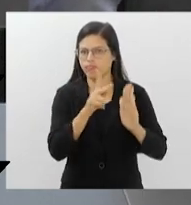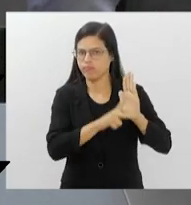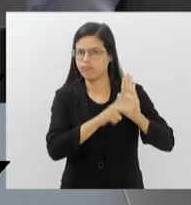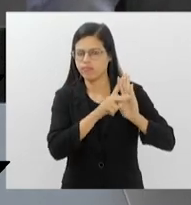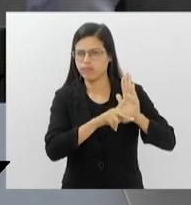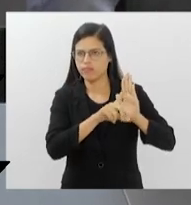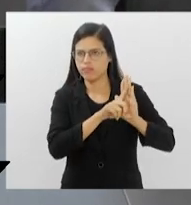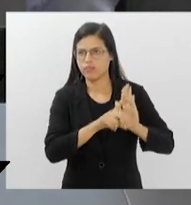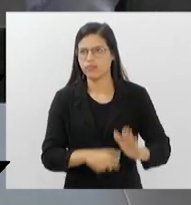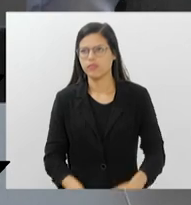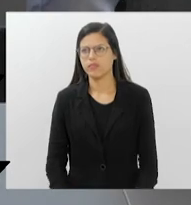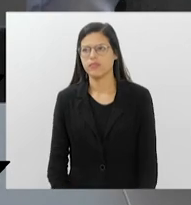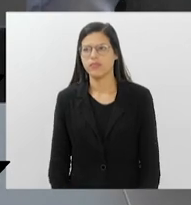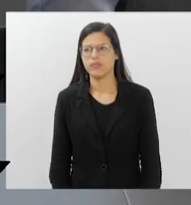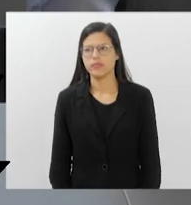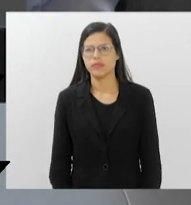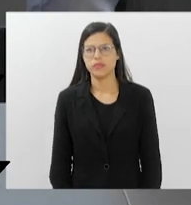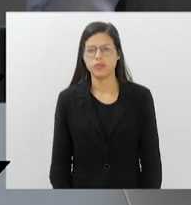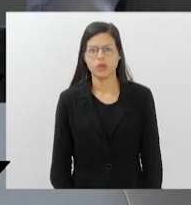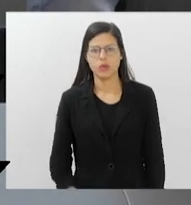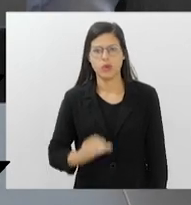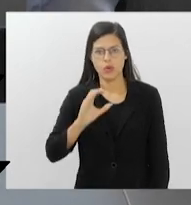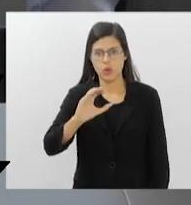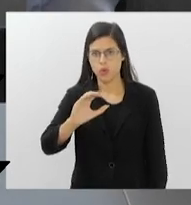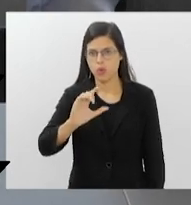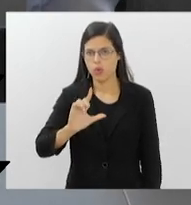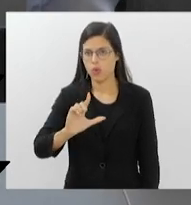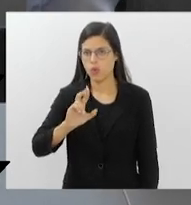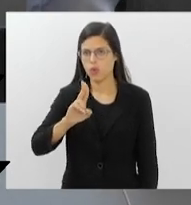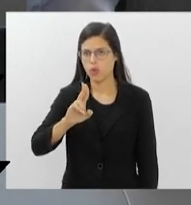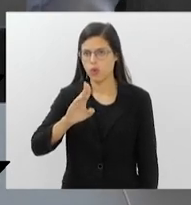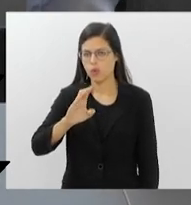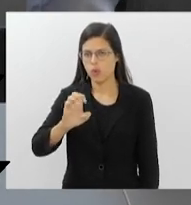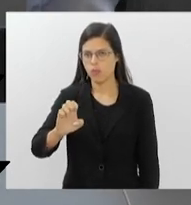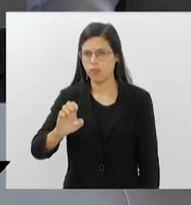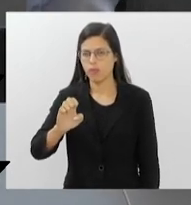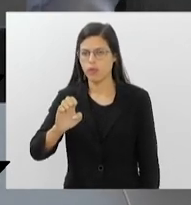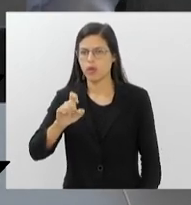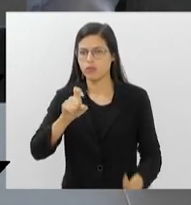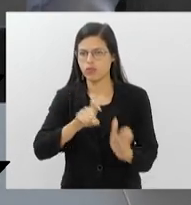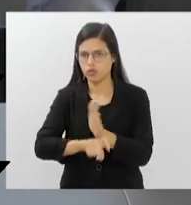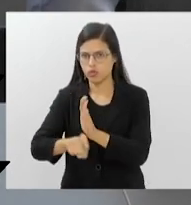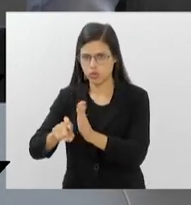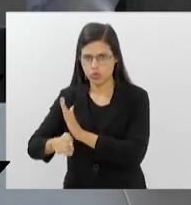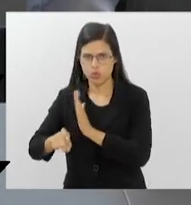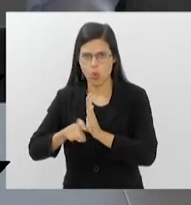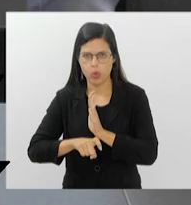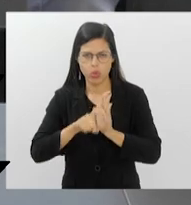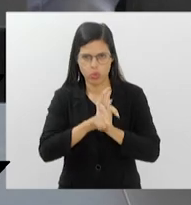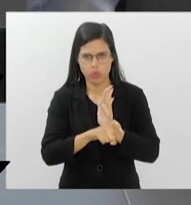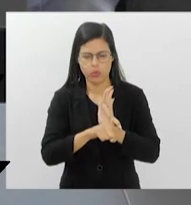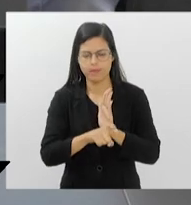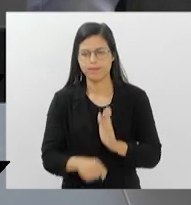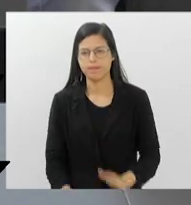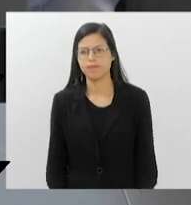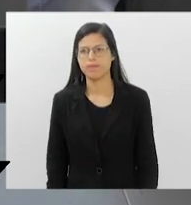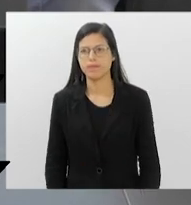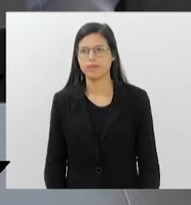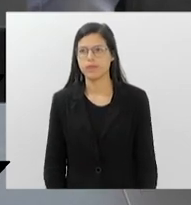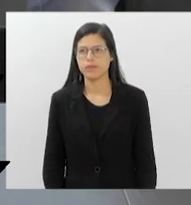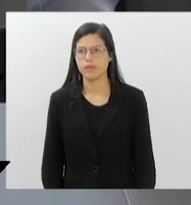matéria famoso clube dos descontos o governador do